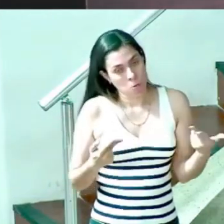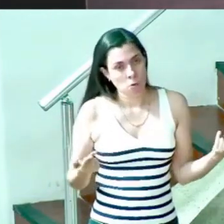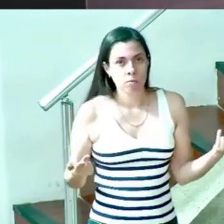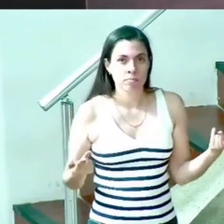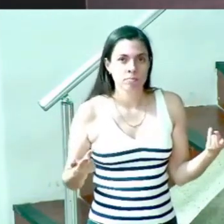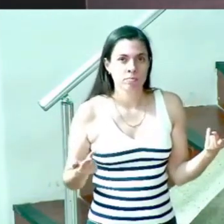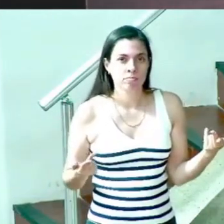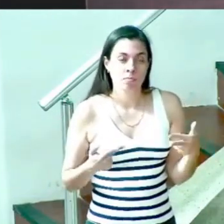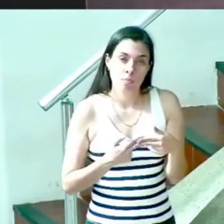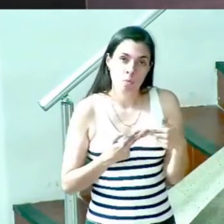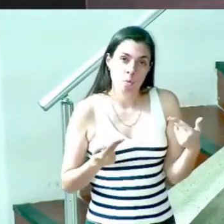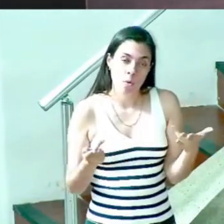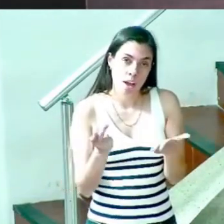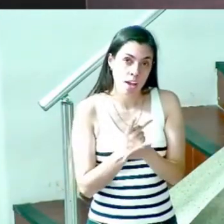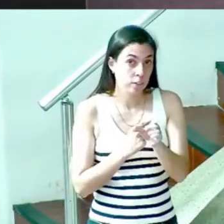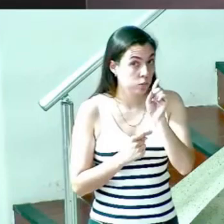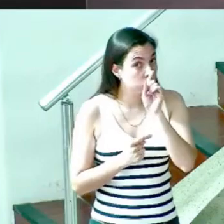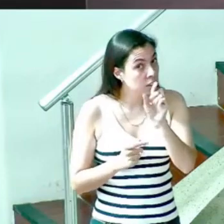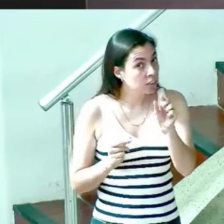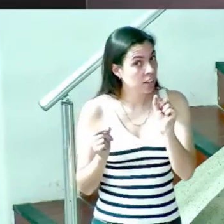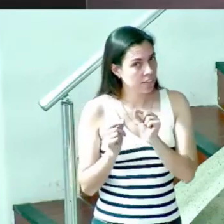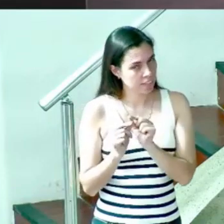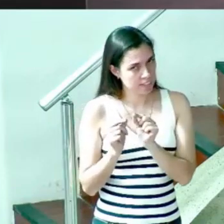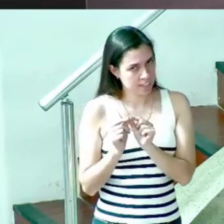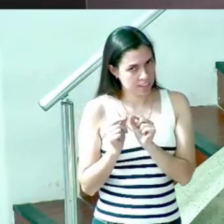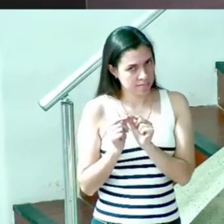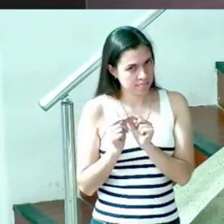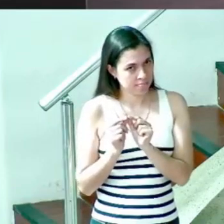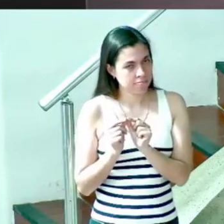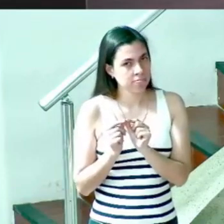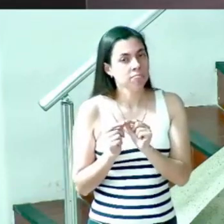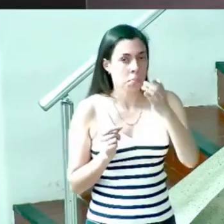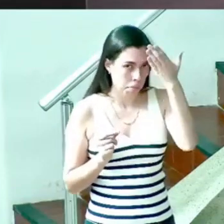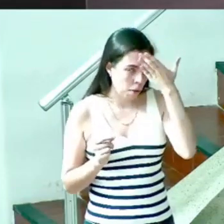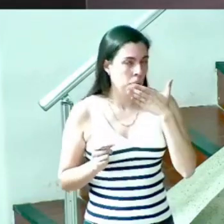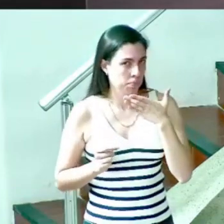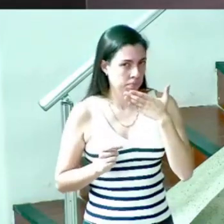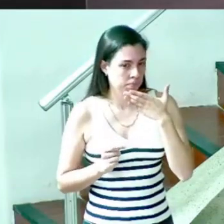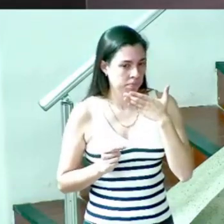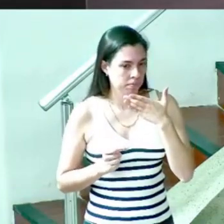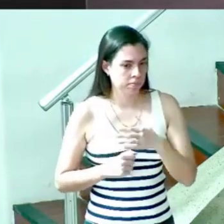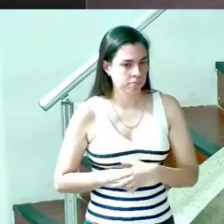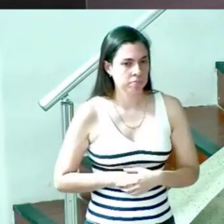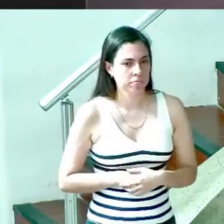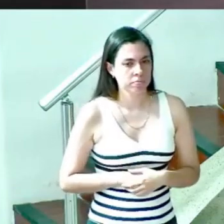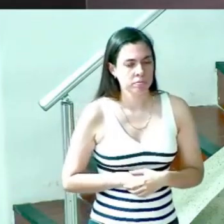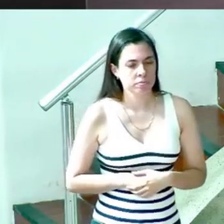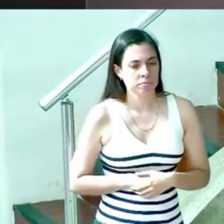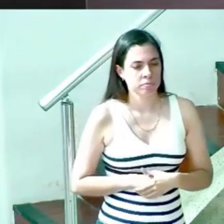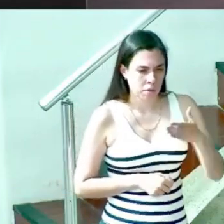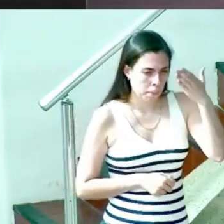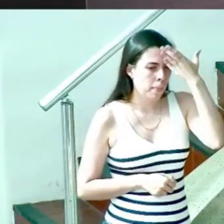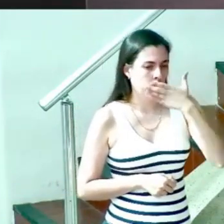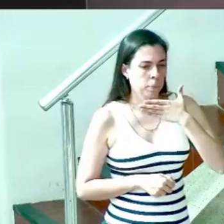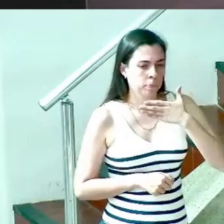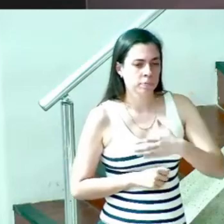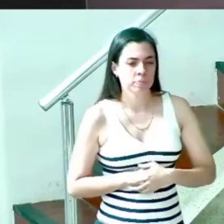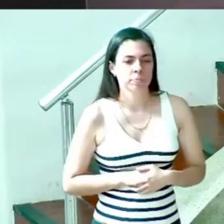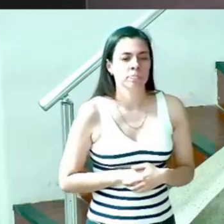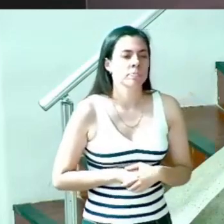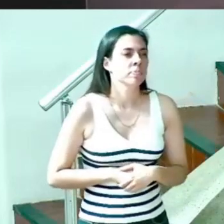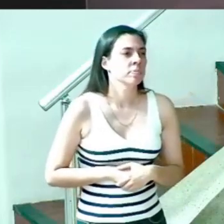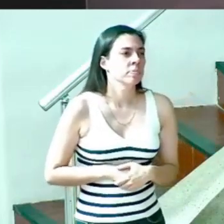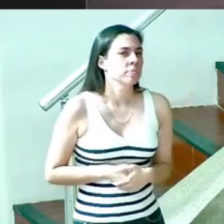lado do seu desenho principal, desenhar mais ou menos algo que você fez de errado, e você está orando a